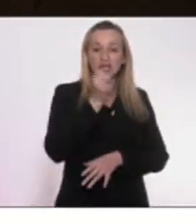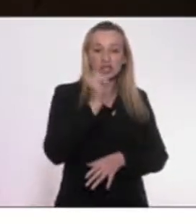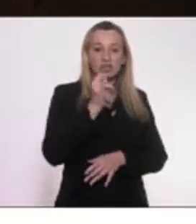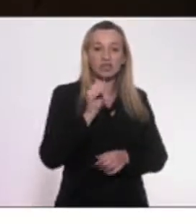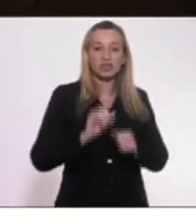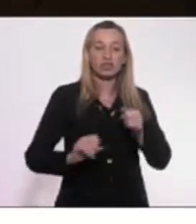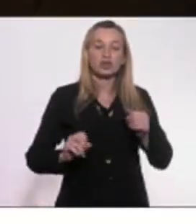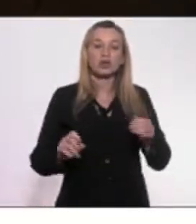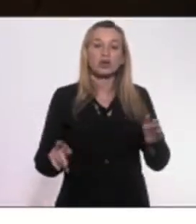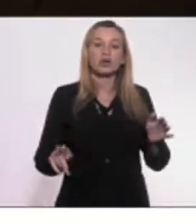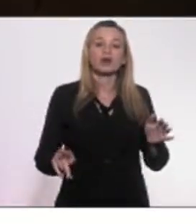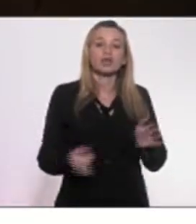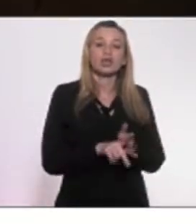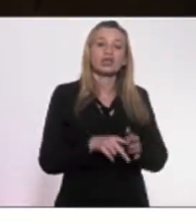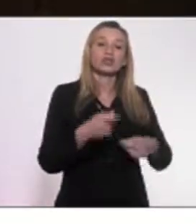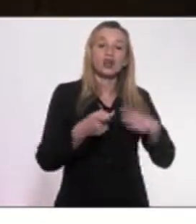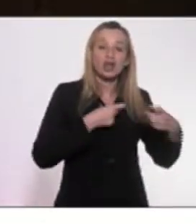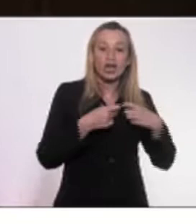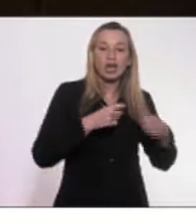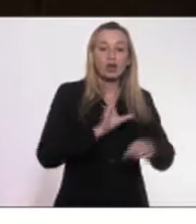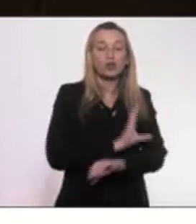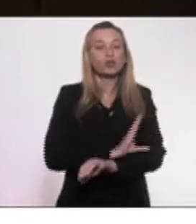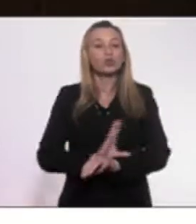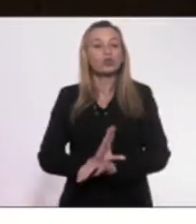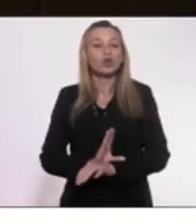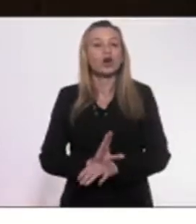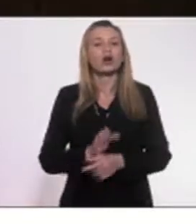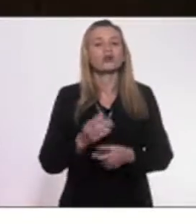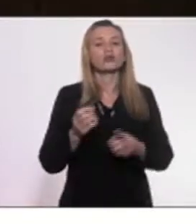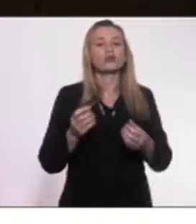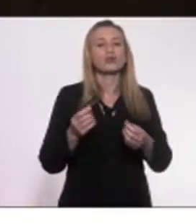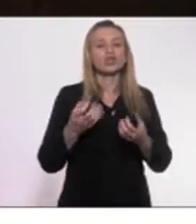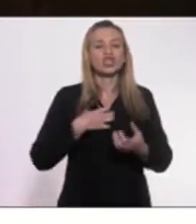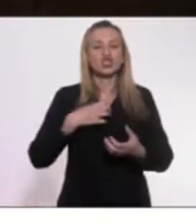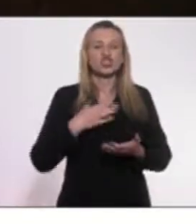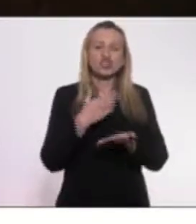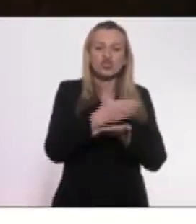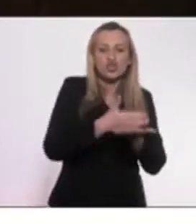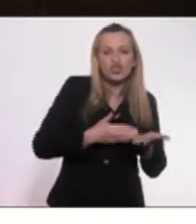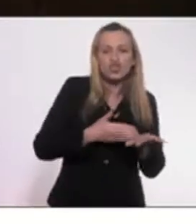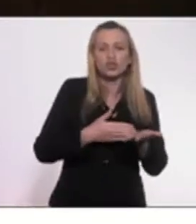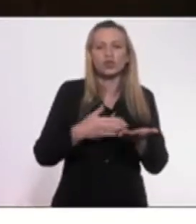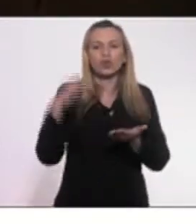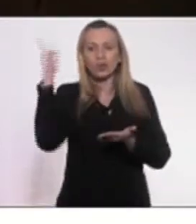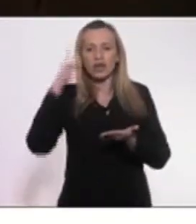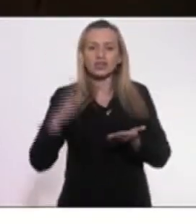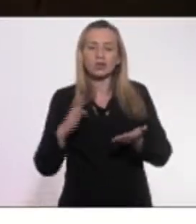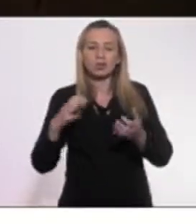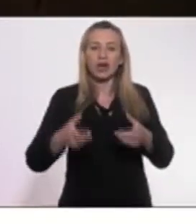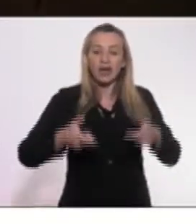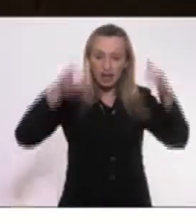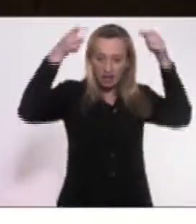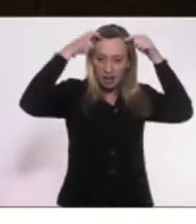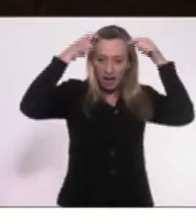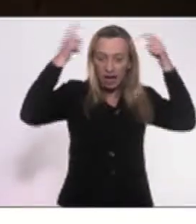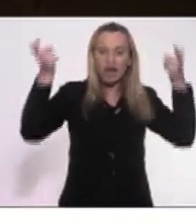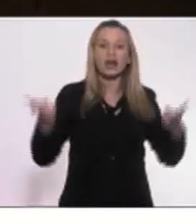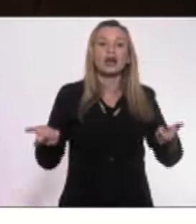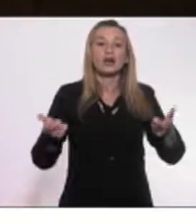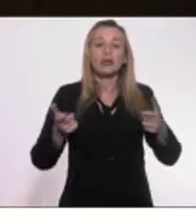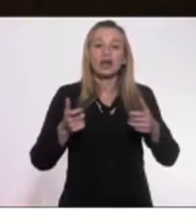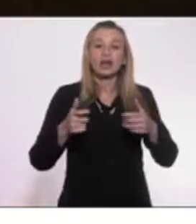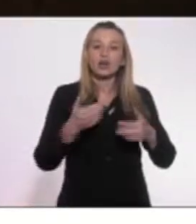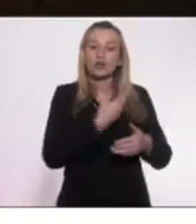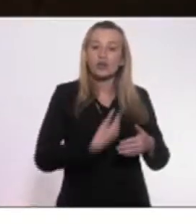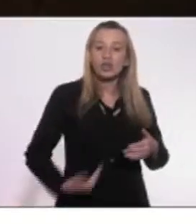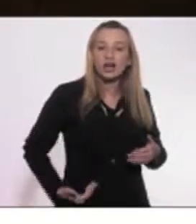guerra cultural no sentido de dividir o Brasil, dividir para reinar, dividir para